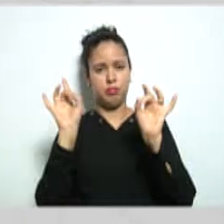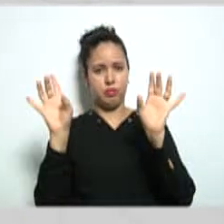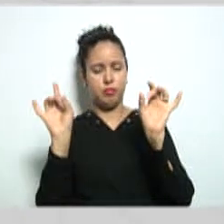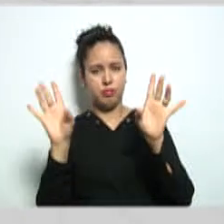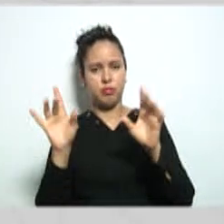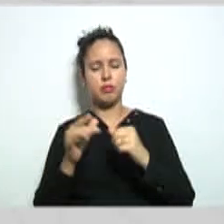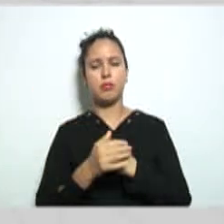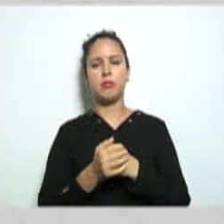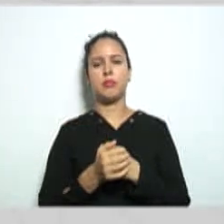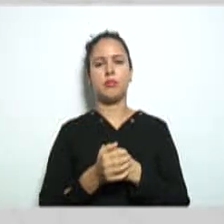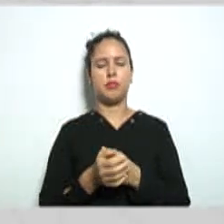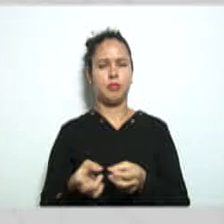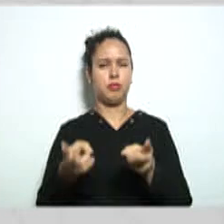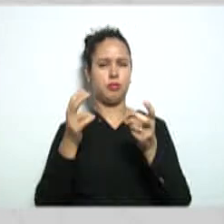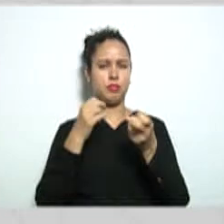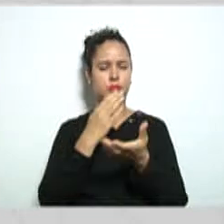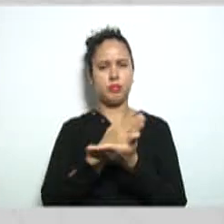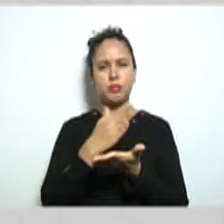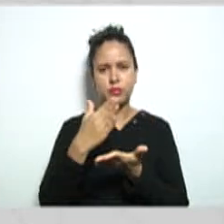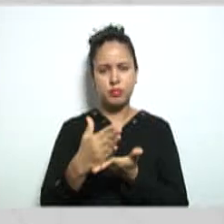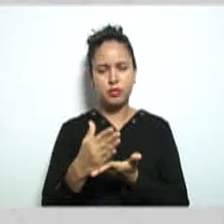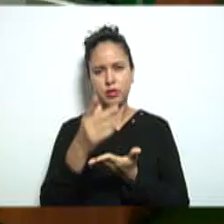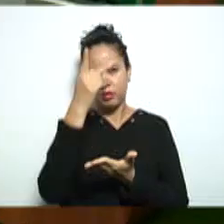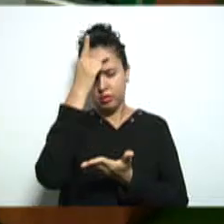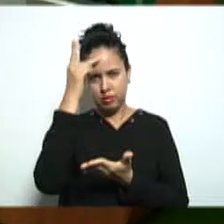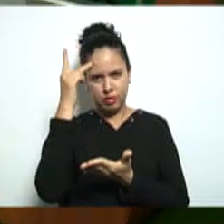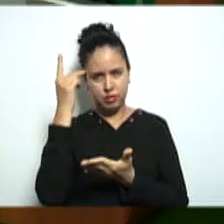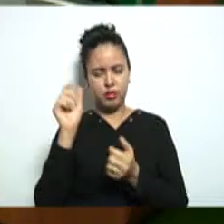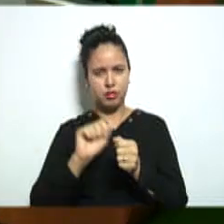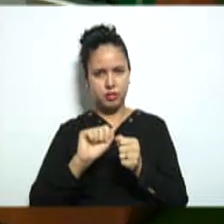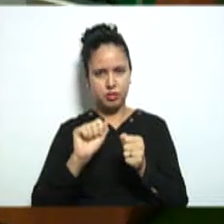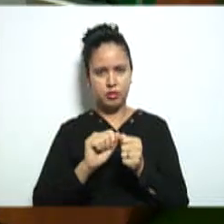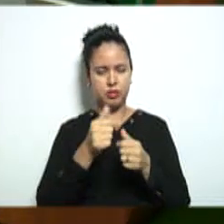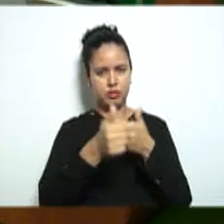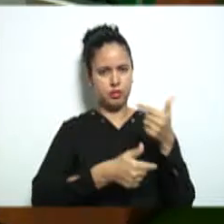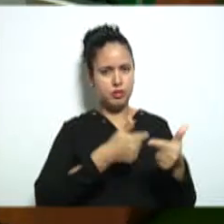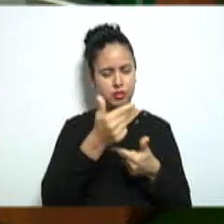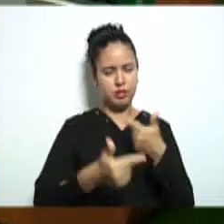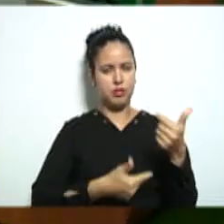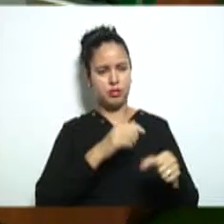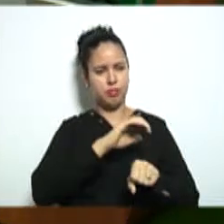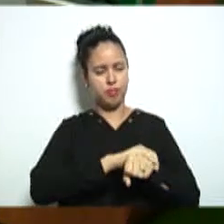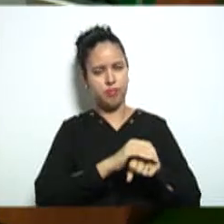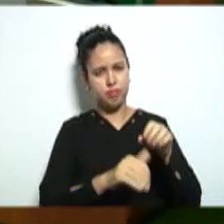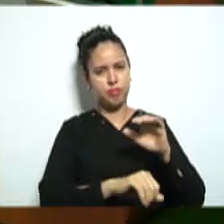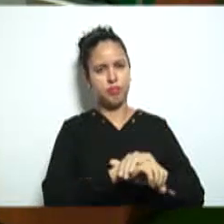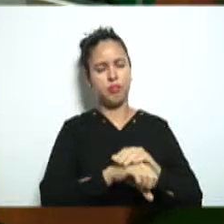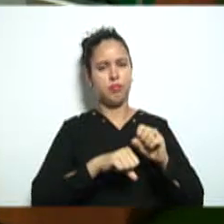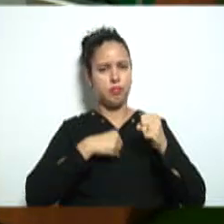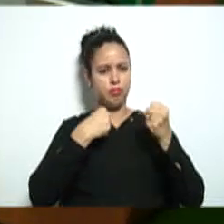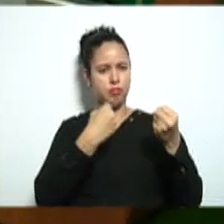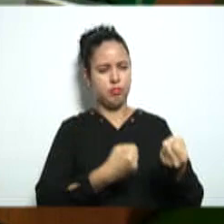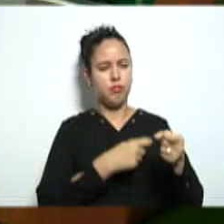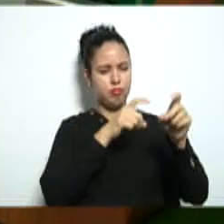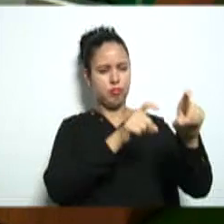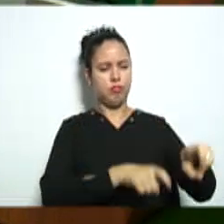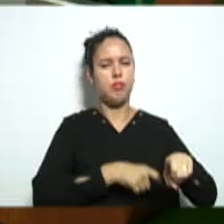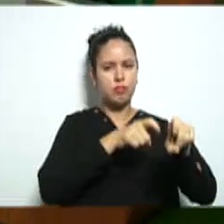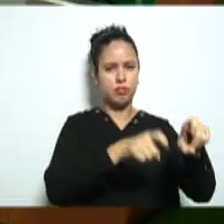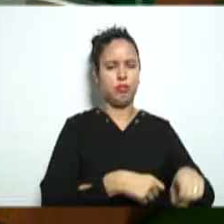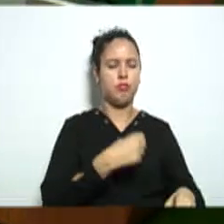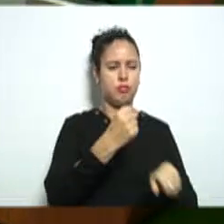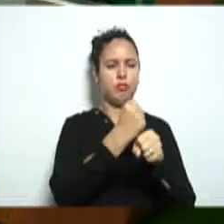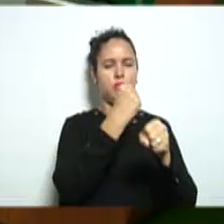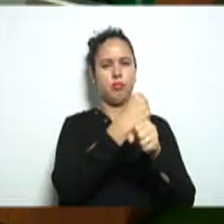que se divide, né, professora? Tem gente que vai fazer o trabalho manual, que vai fazer o trabalho braçal, que vai para a roça, que vai trabalhar na